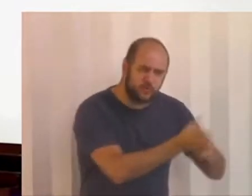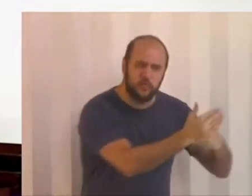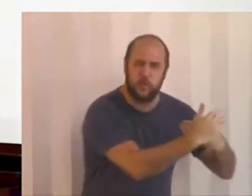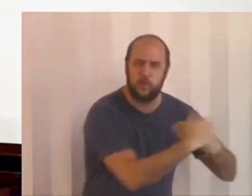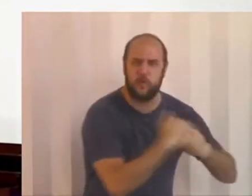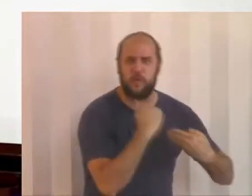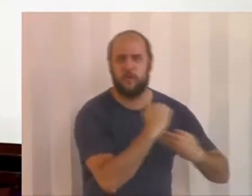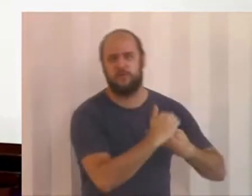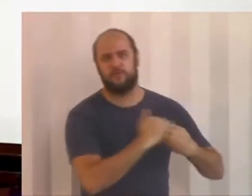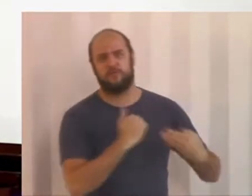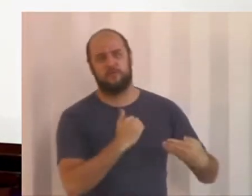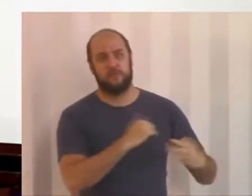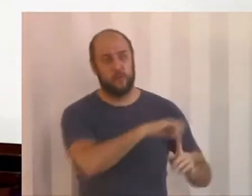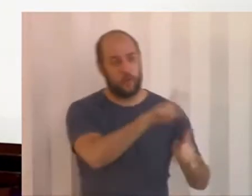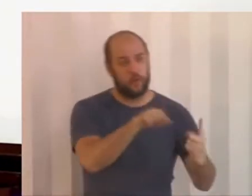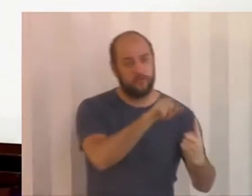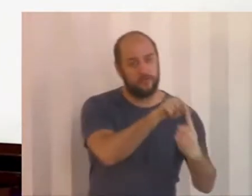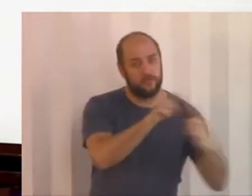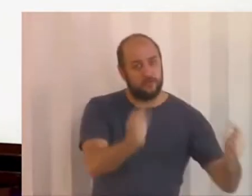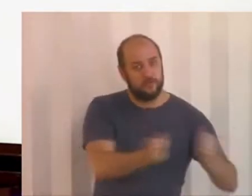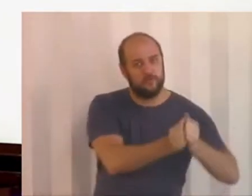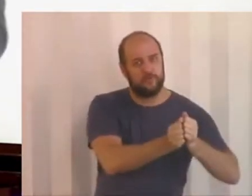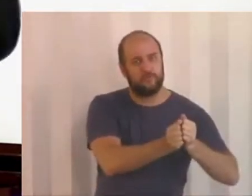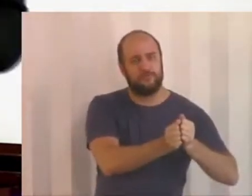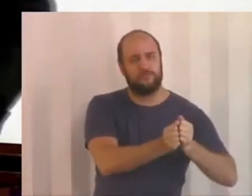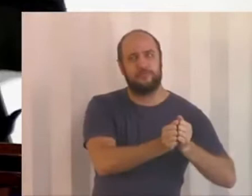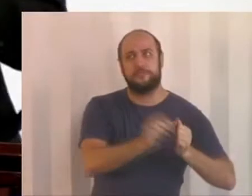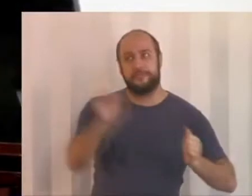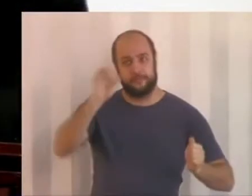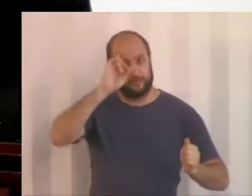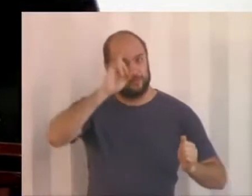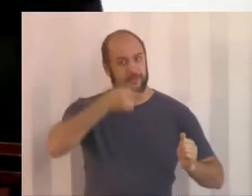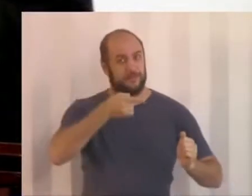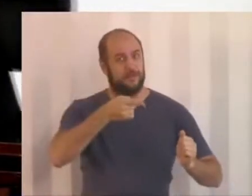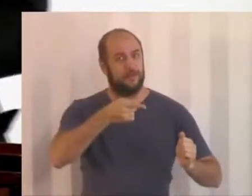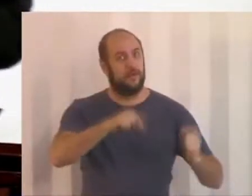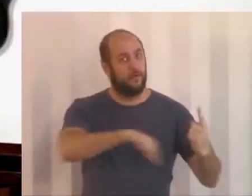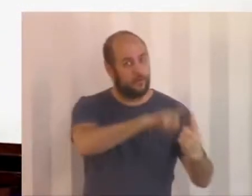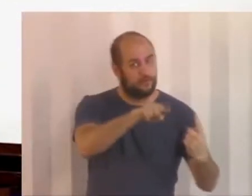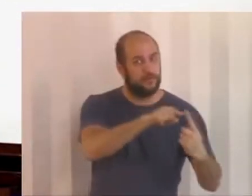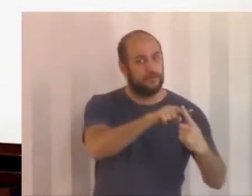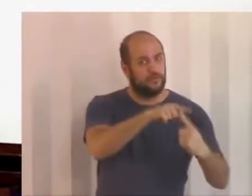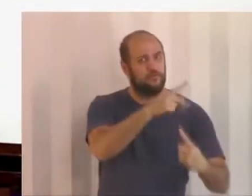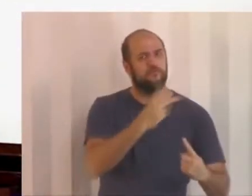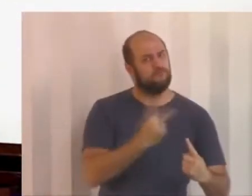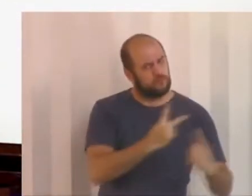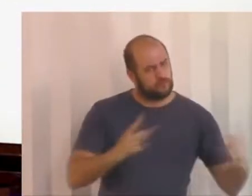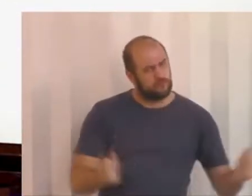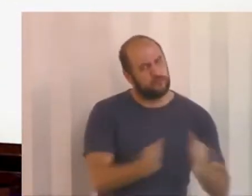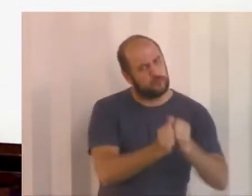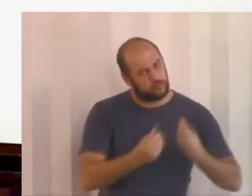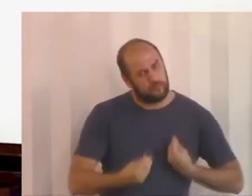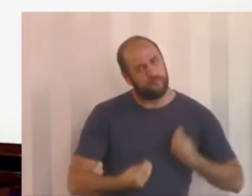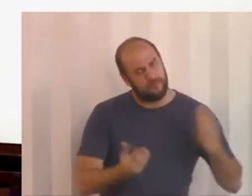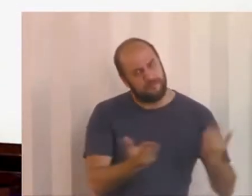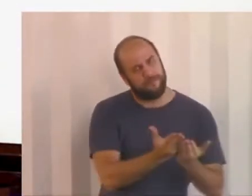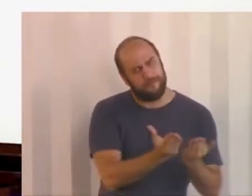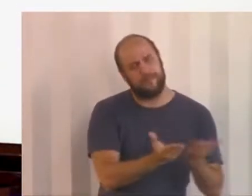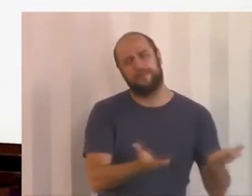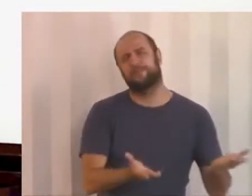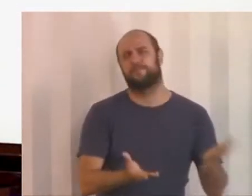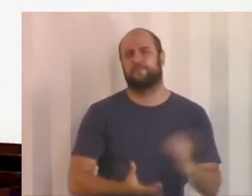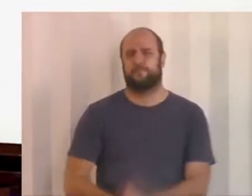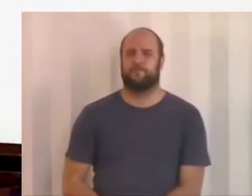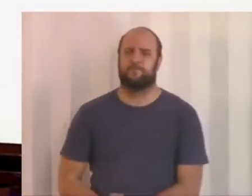diante de um propósito que Deus estabeleceu para nós, caminharmos juntos nessa vida que Deus deixou